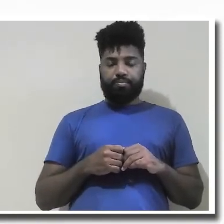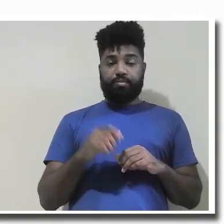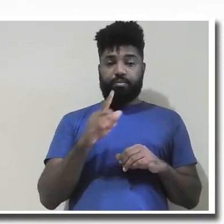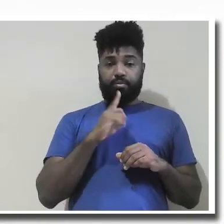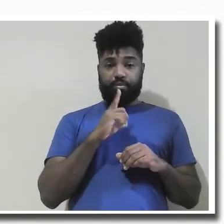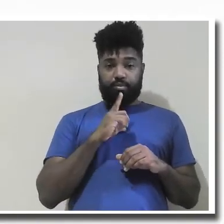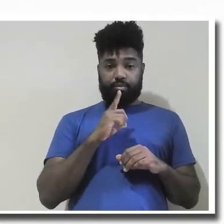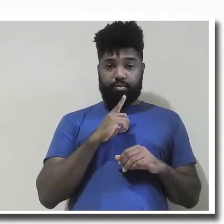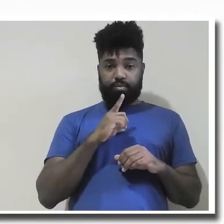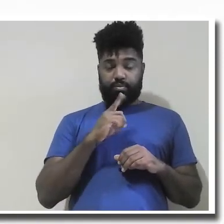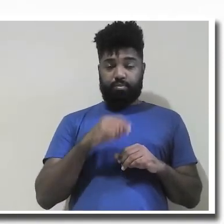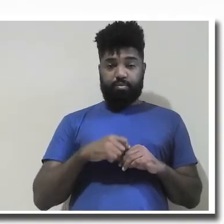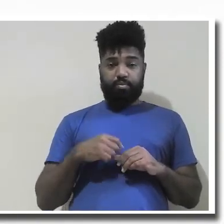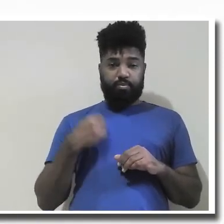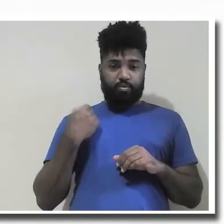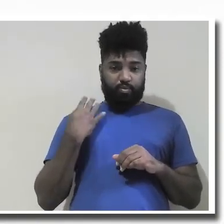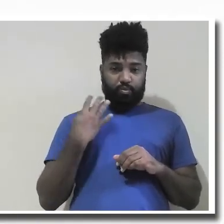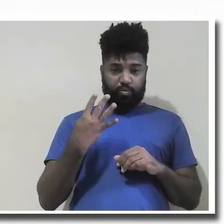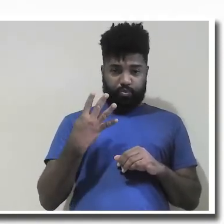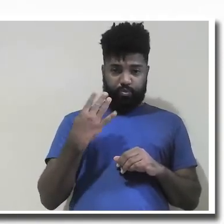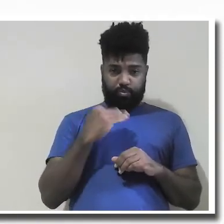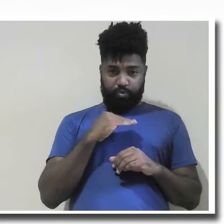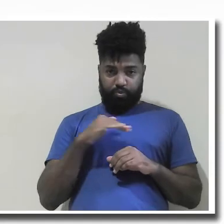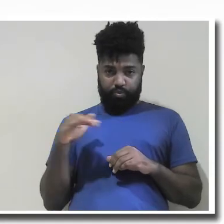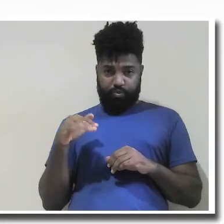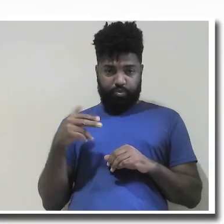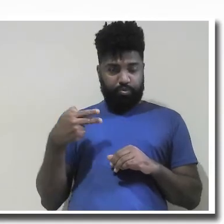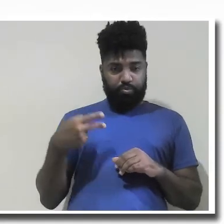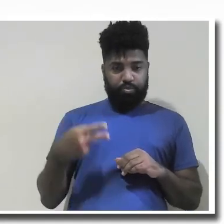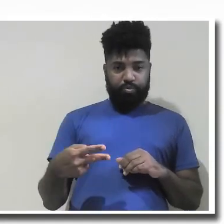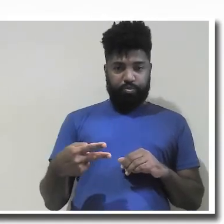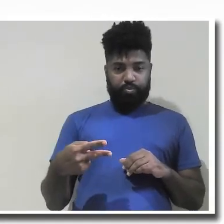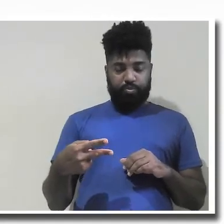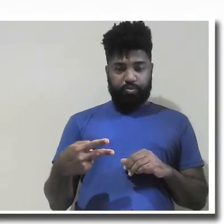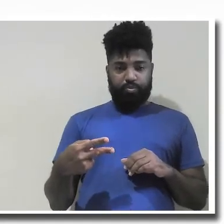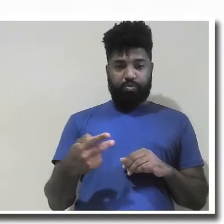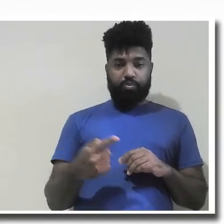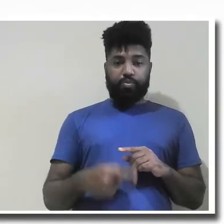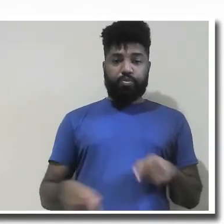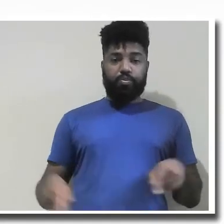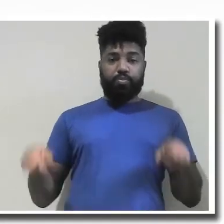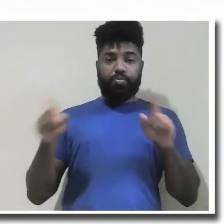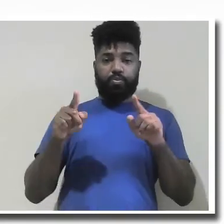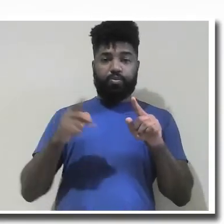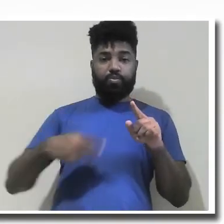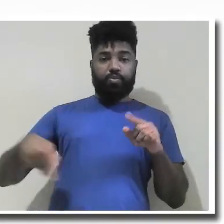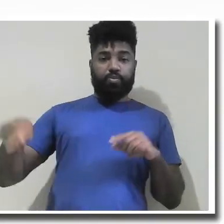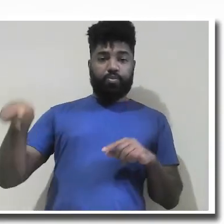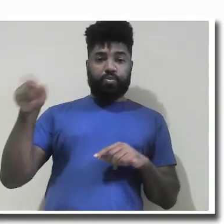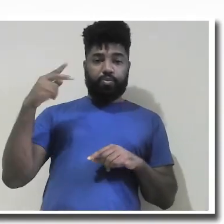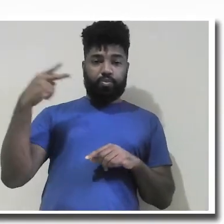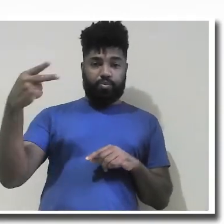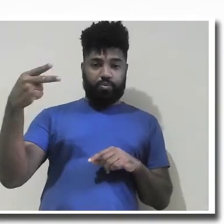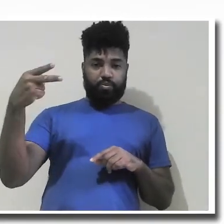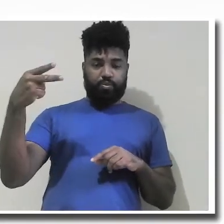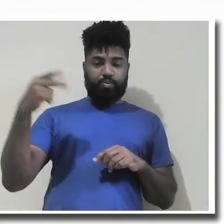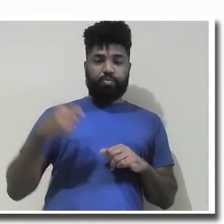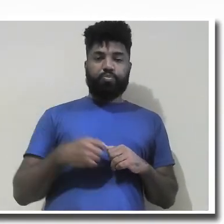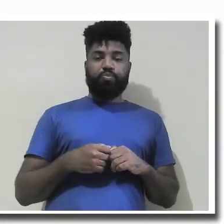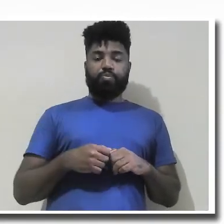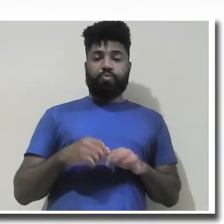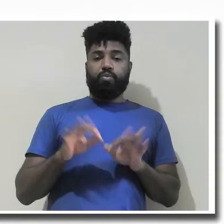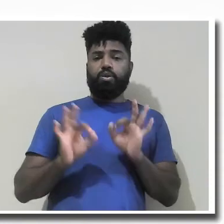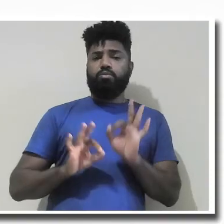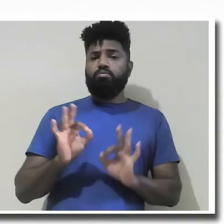temos 4 sobre 2 elevado ao quadrado.